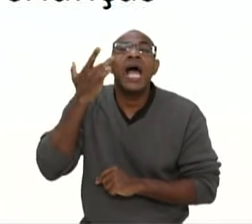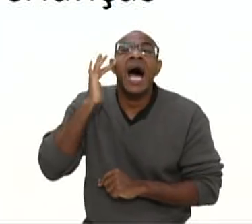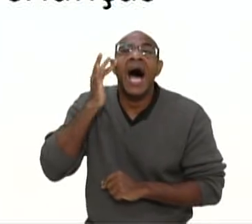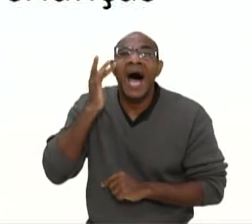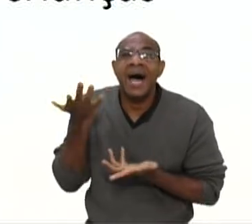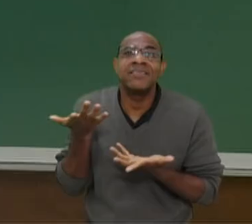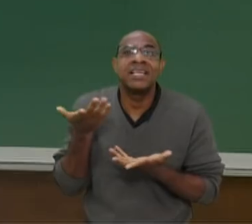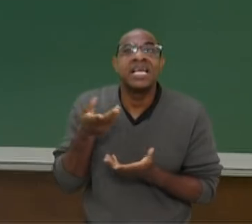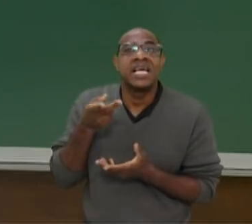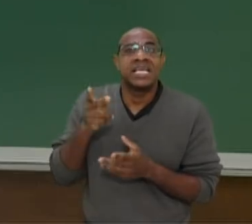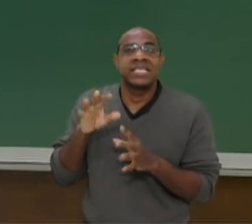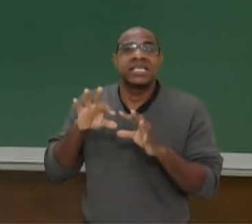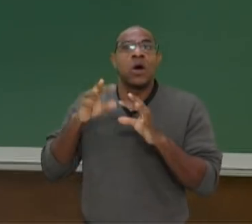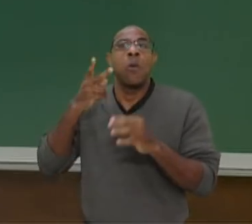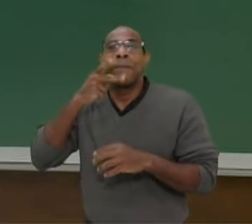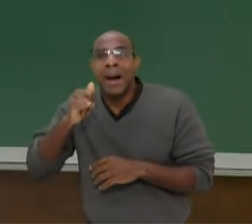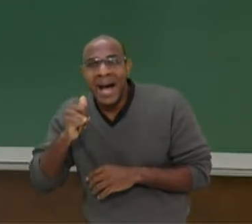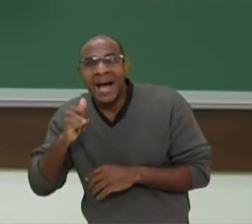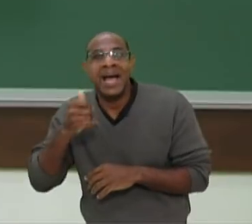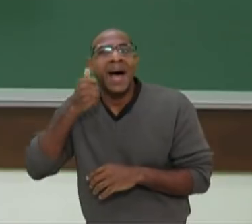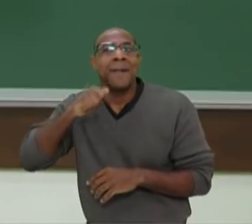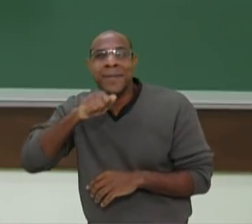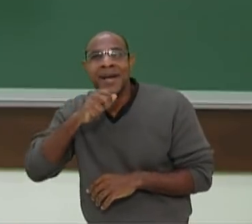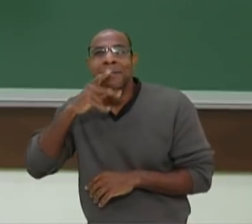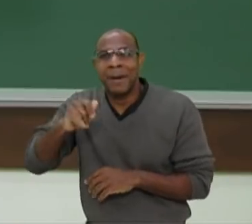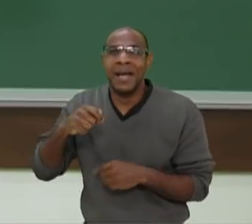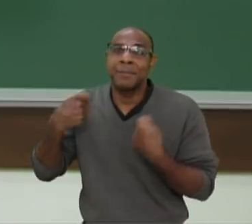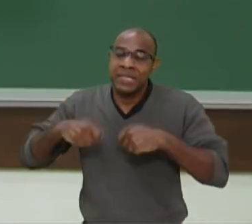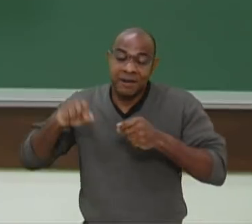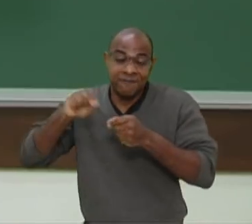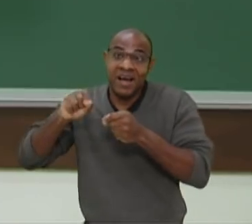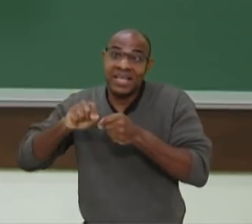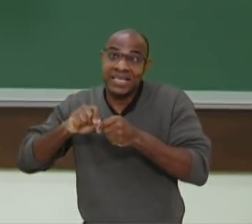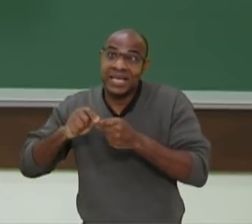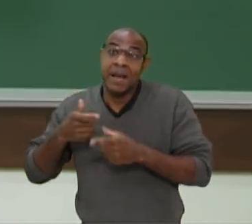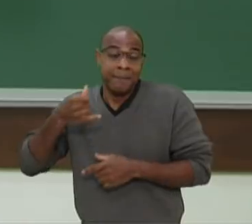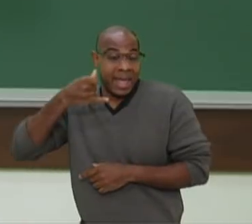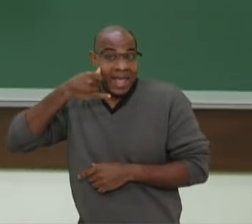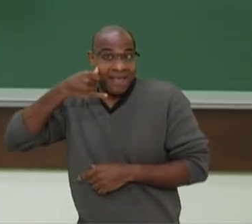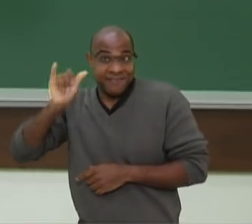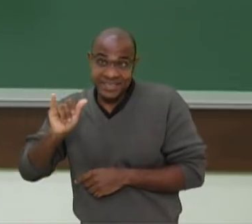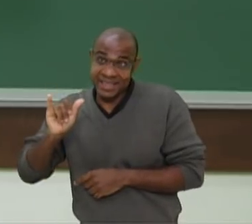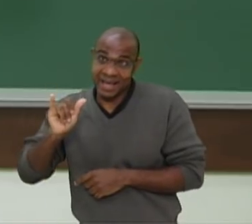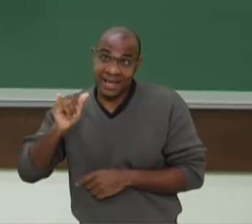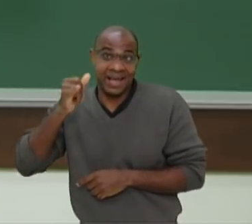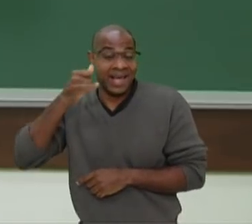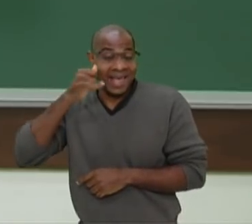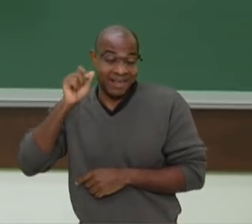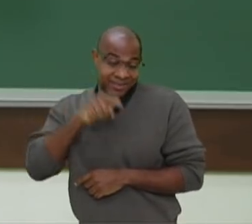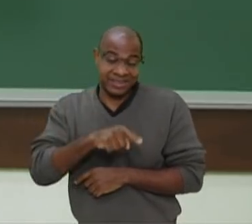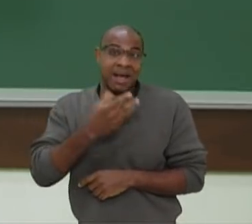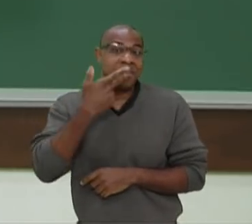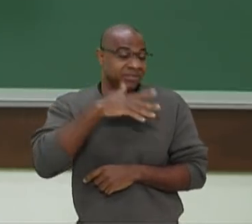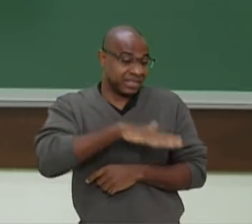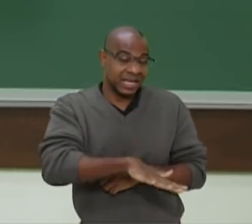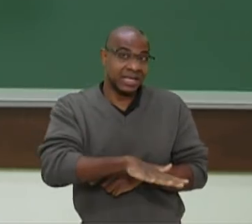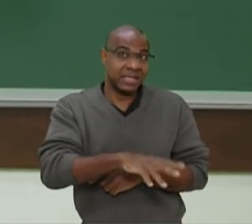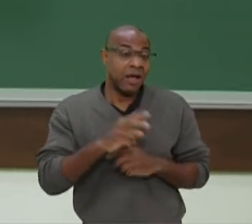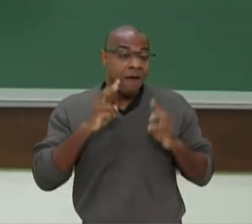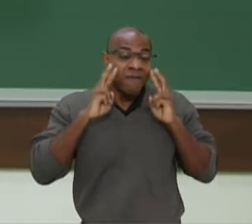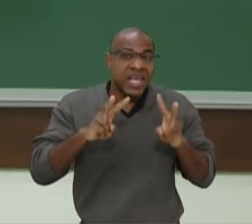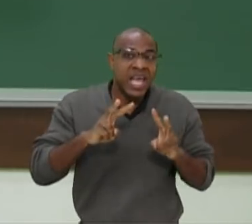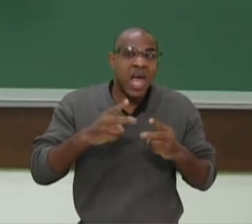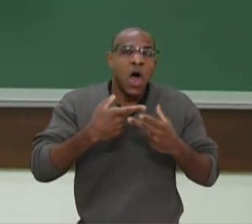acha que os pais deveriam fazer para que você, o seu irmãozinho, não